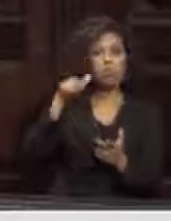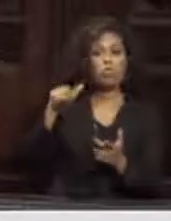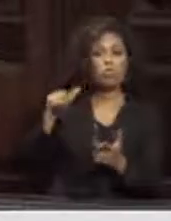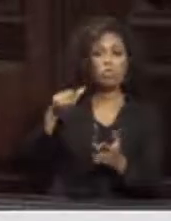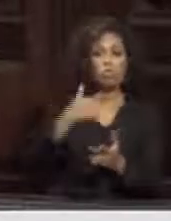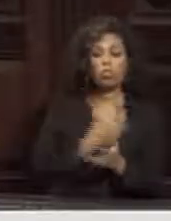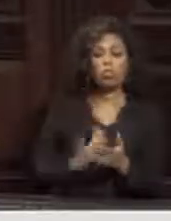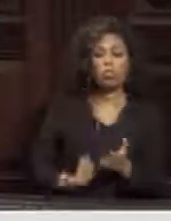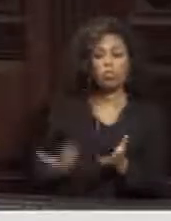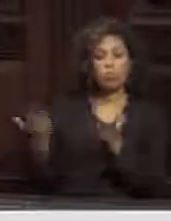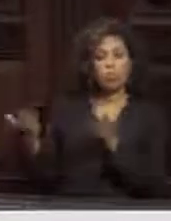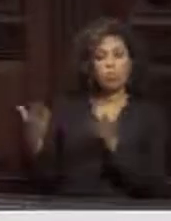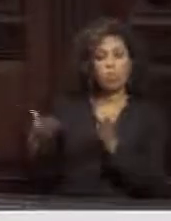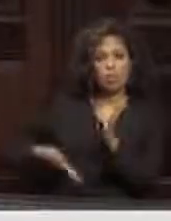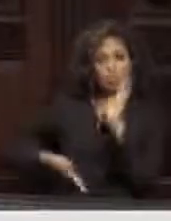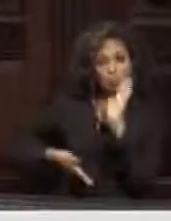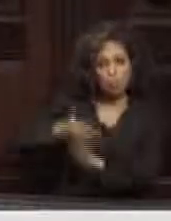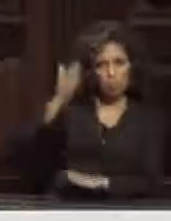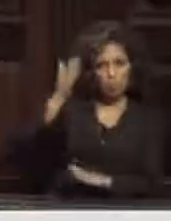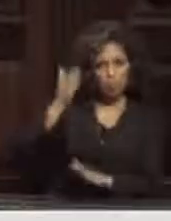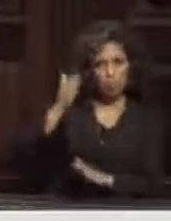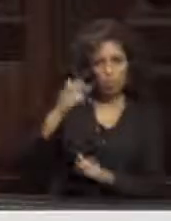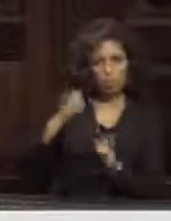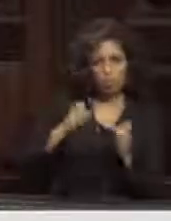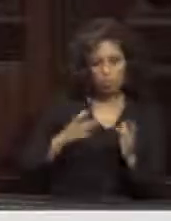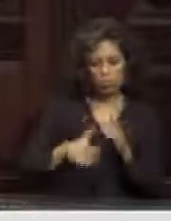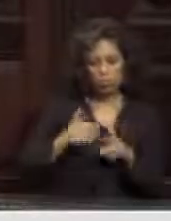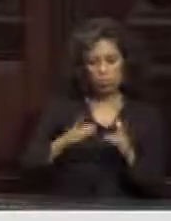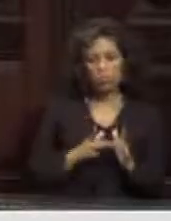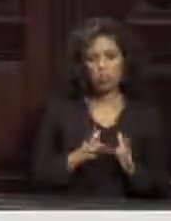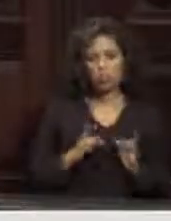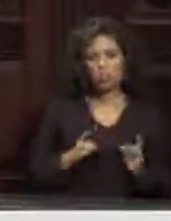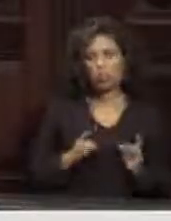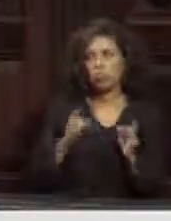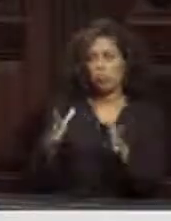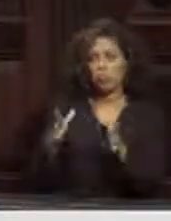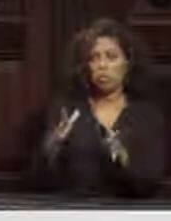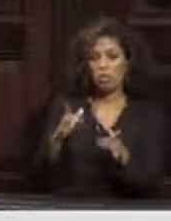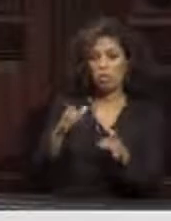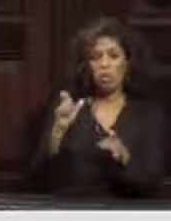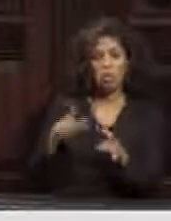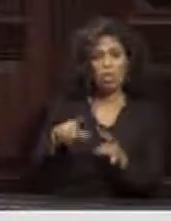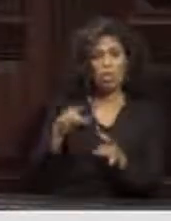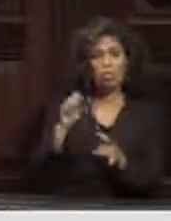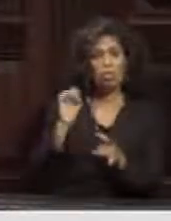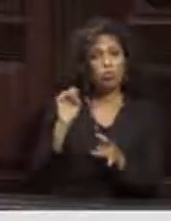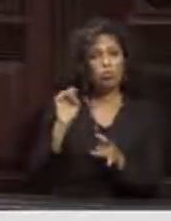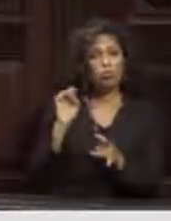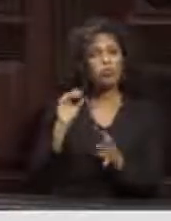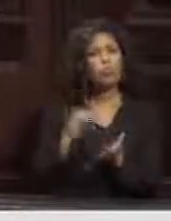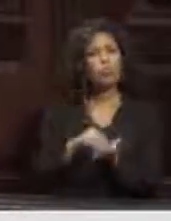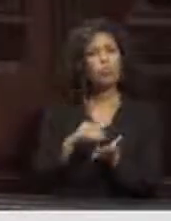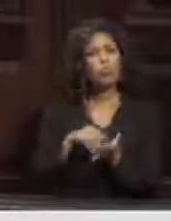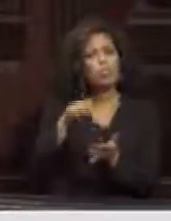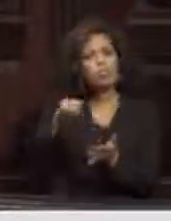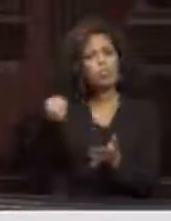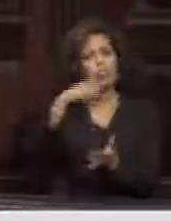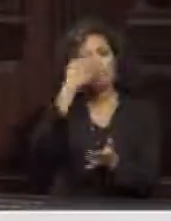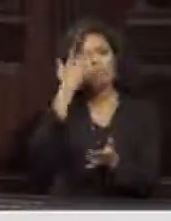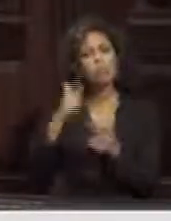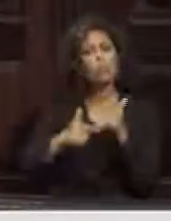a Getransp já teve ao longo de toda a sua existência. Então, o governo acha que não